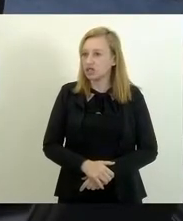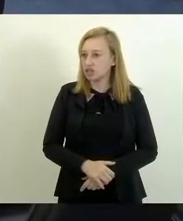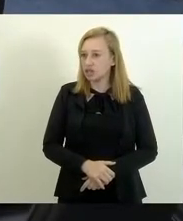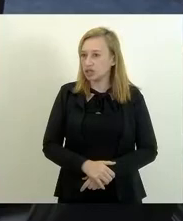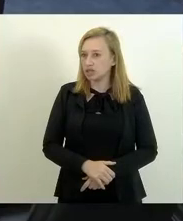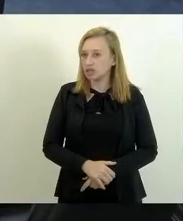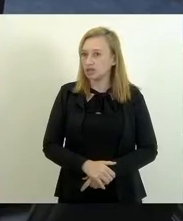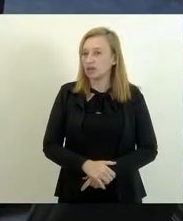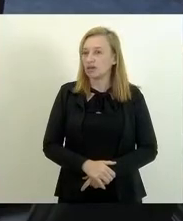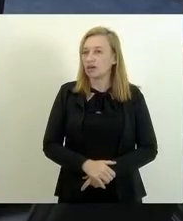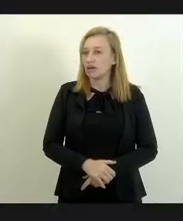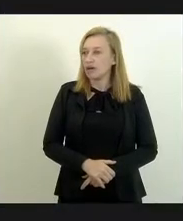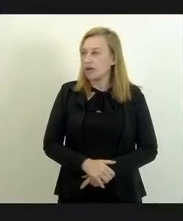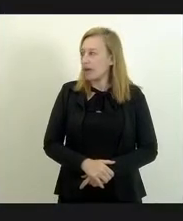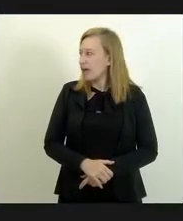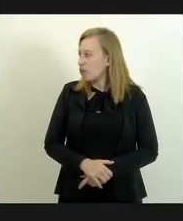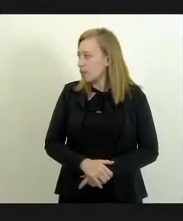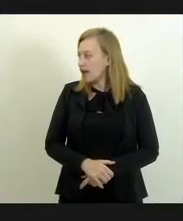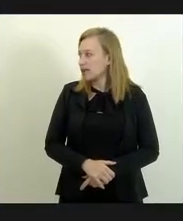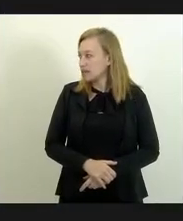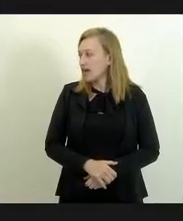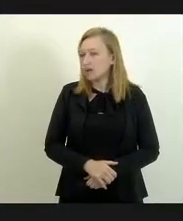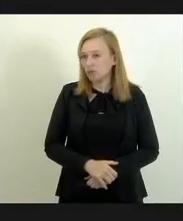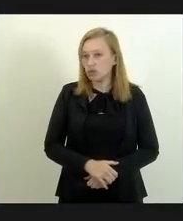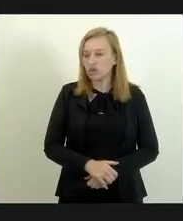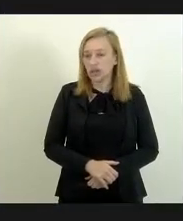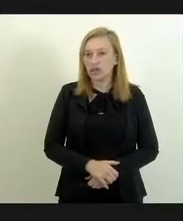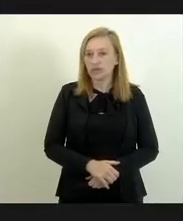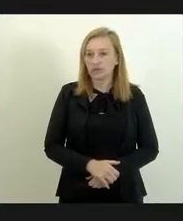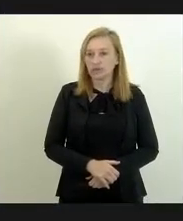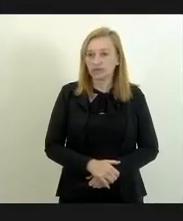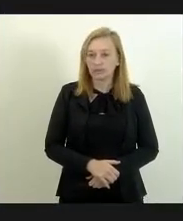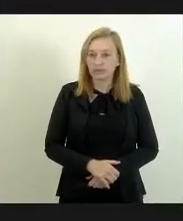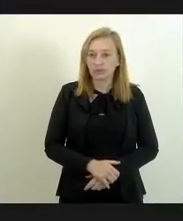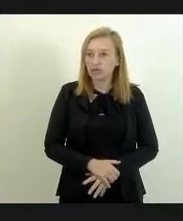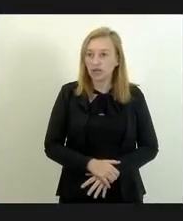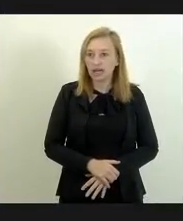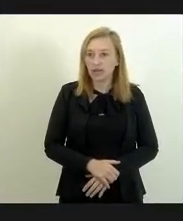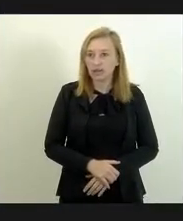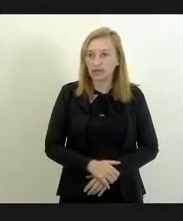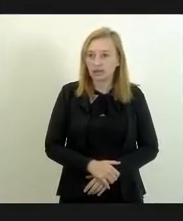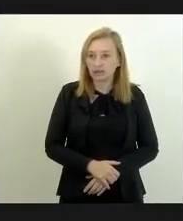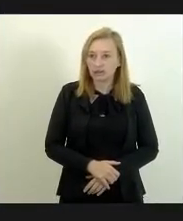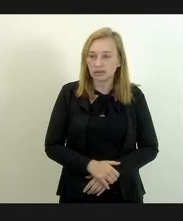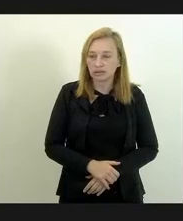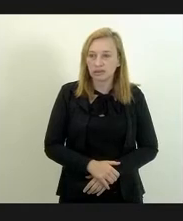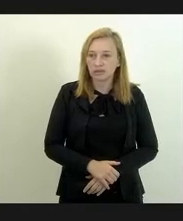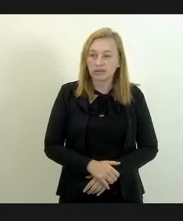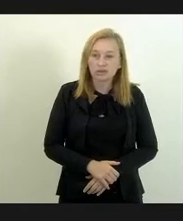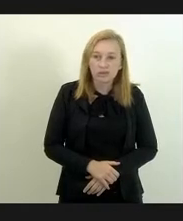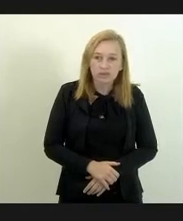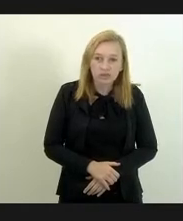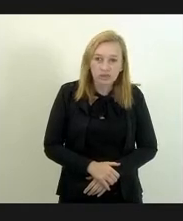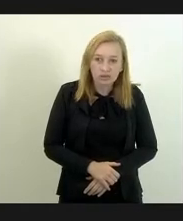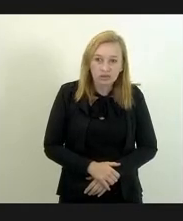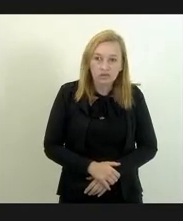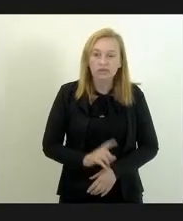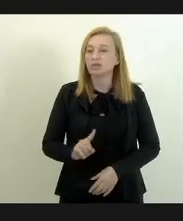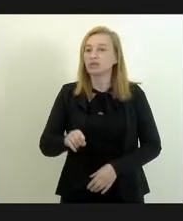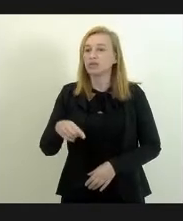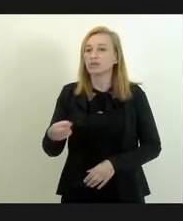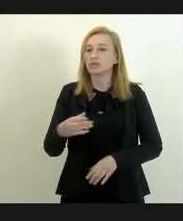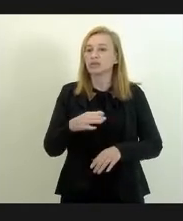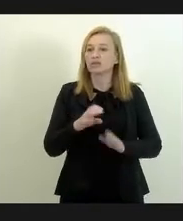Parecer. É favorável à emenda 4 e contrário às demais emendas,